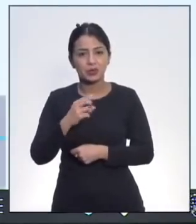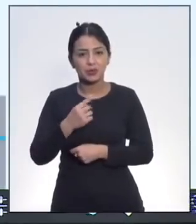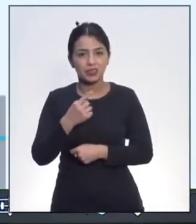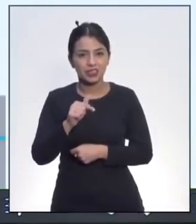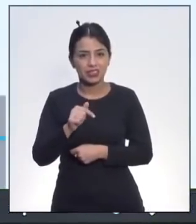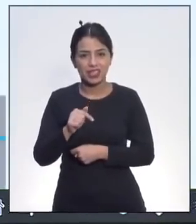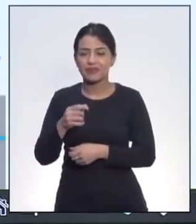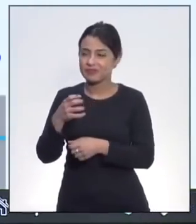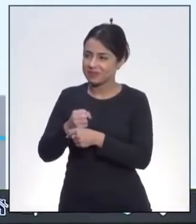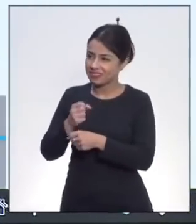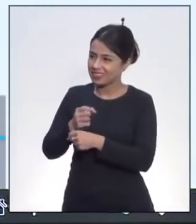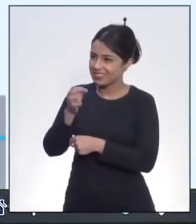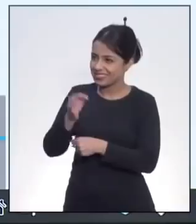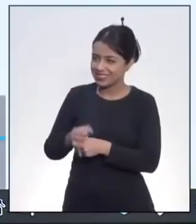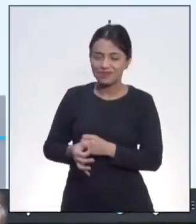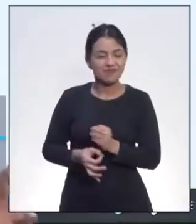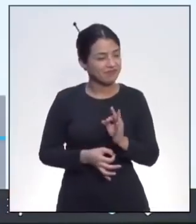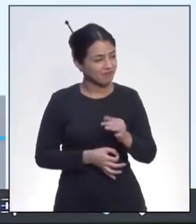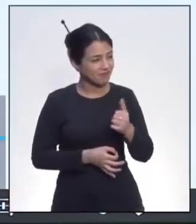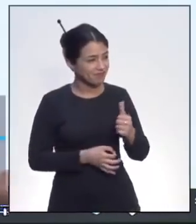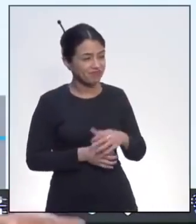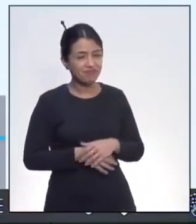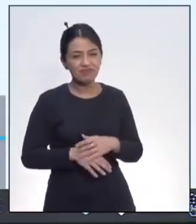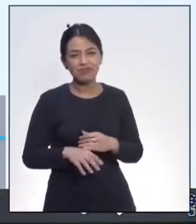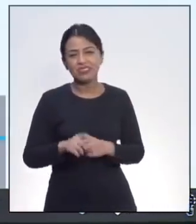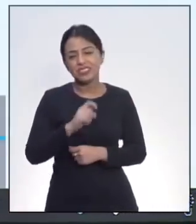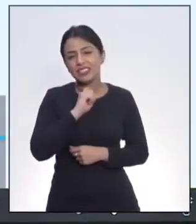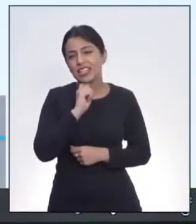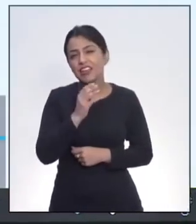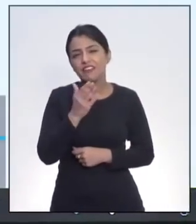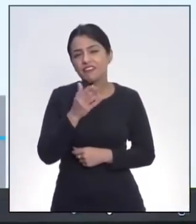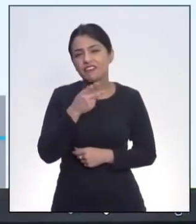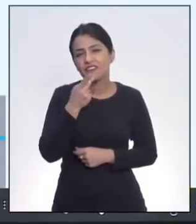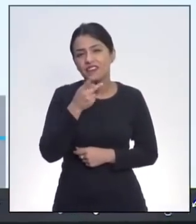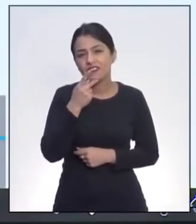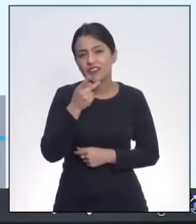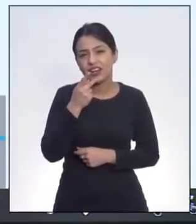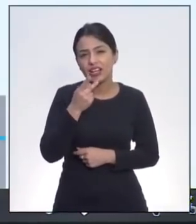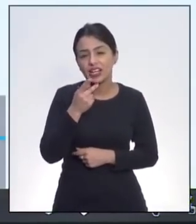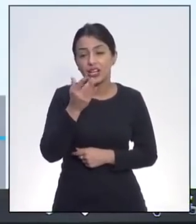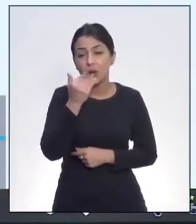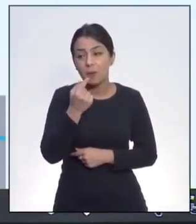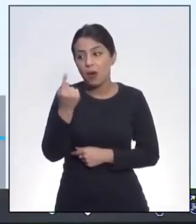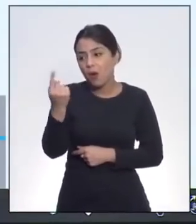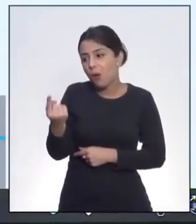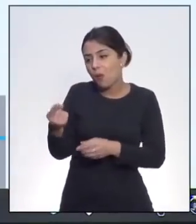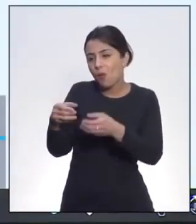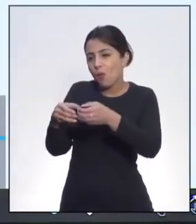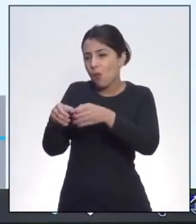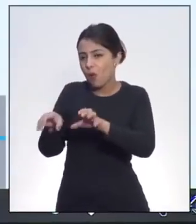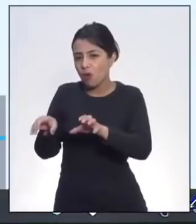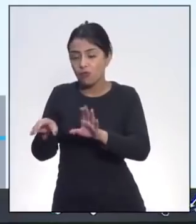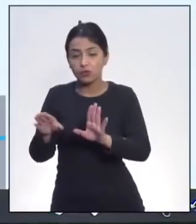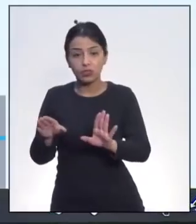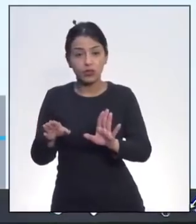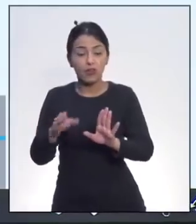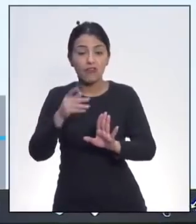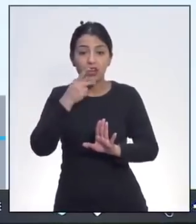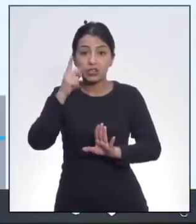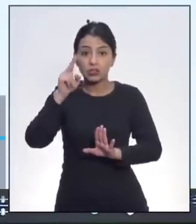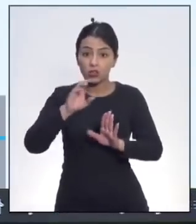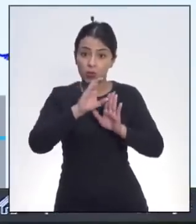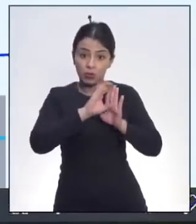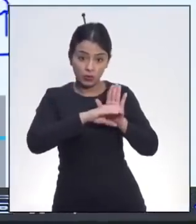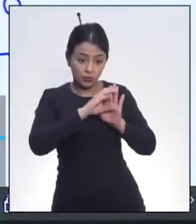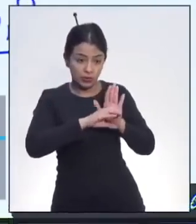Então, é assim, ninguém fala que consumiu, por exemplo, unidades de ovos. Então, a unidade que a gente usa para trabalhar esse conceito de